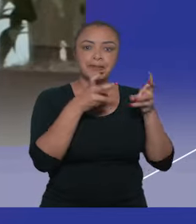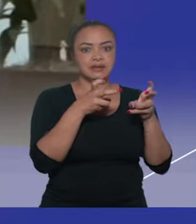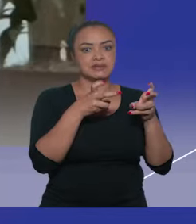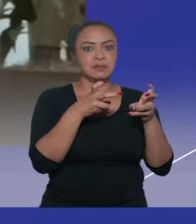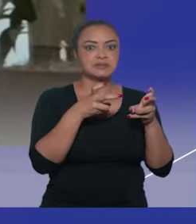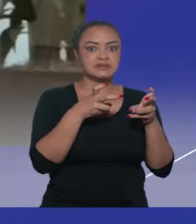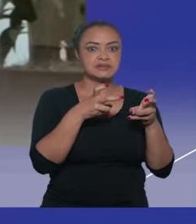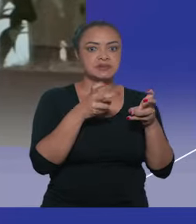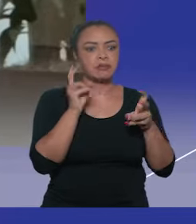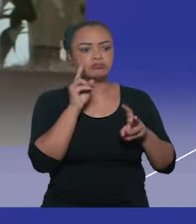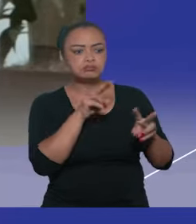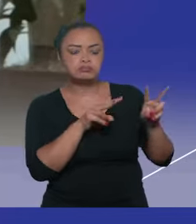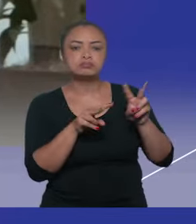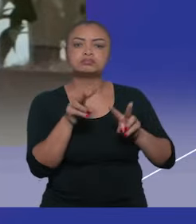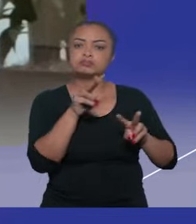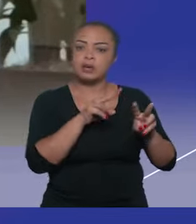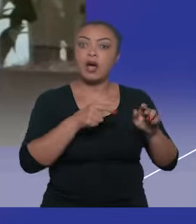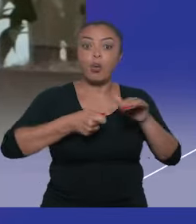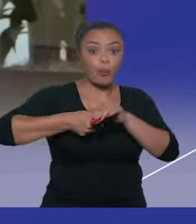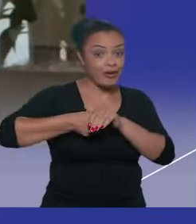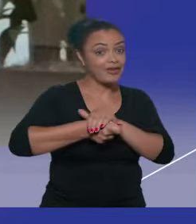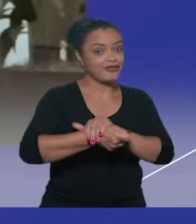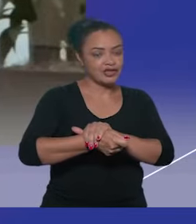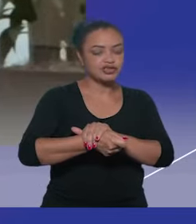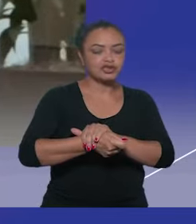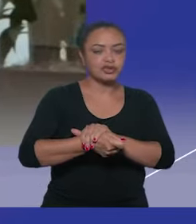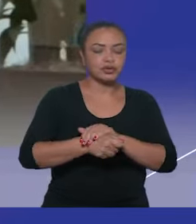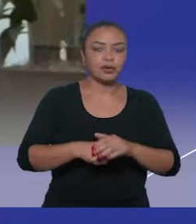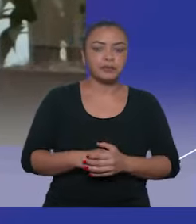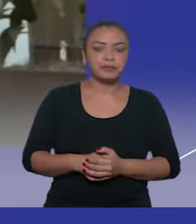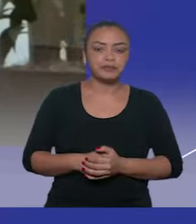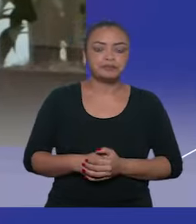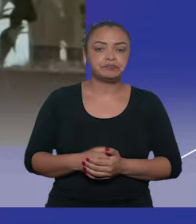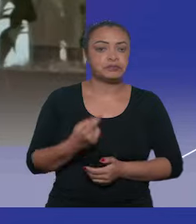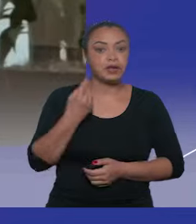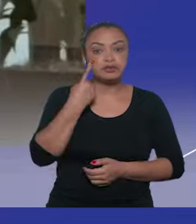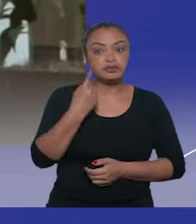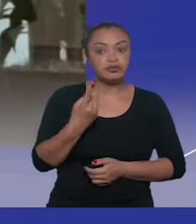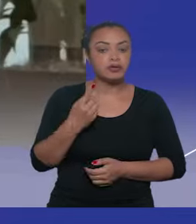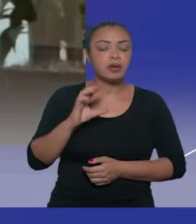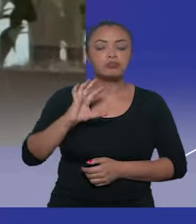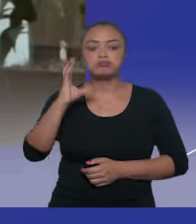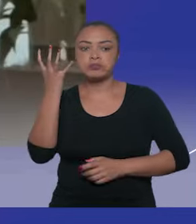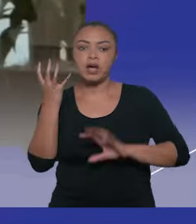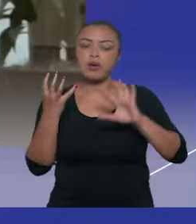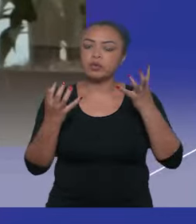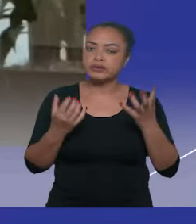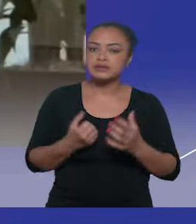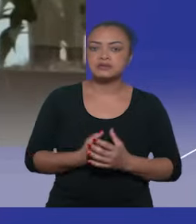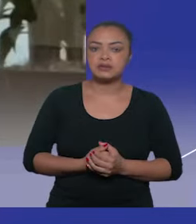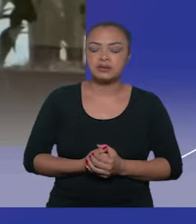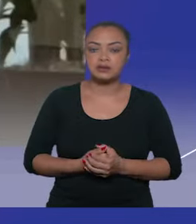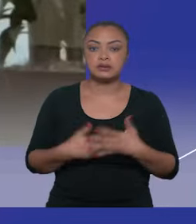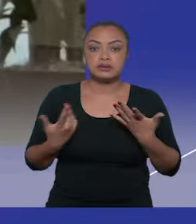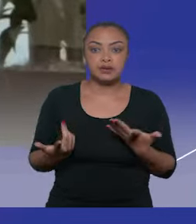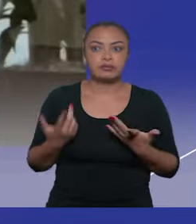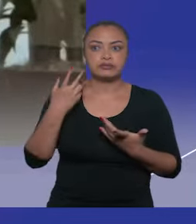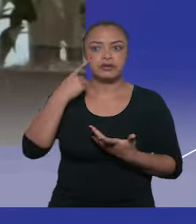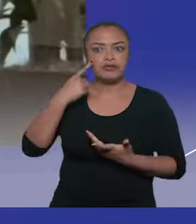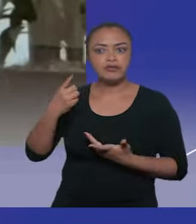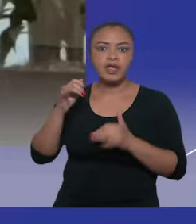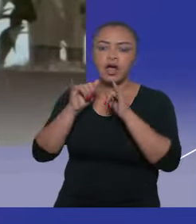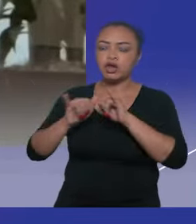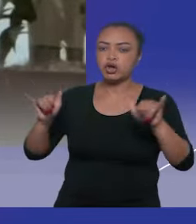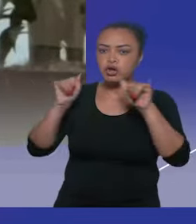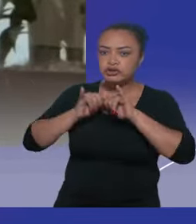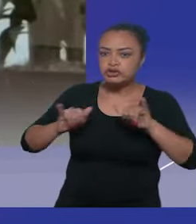percepção desse consumidor e desse investidor americano do que estava se passando no dia a dia. Então, toda notícia que você